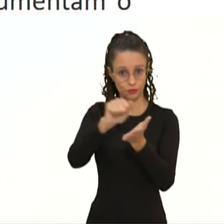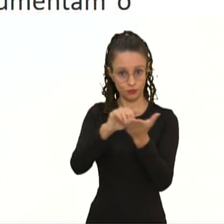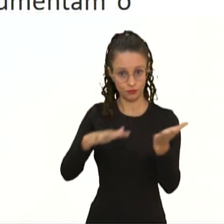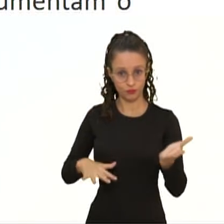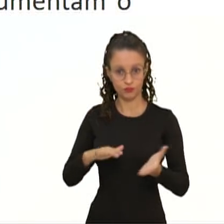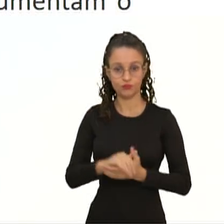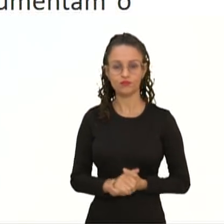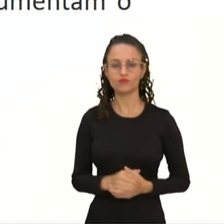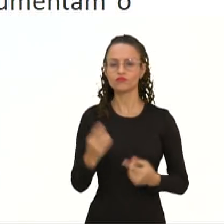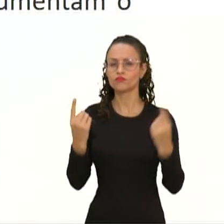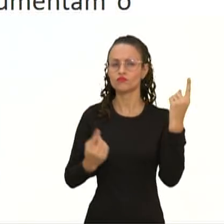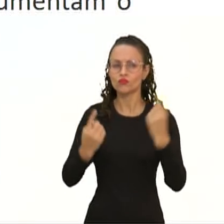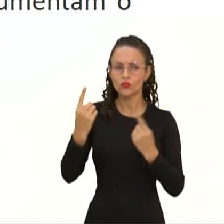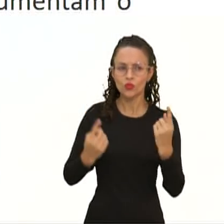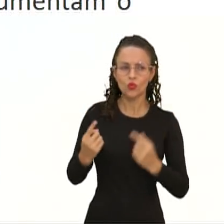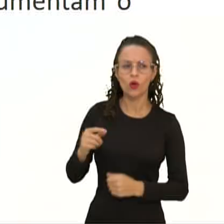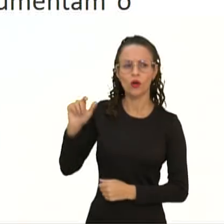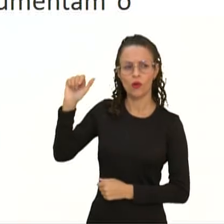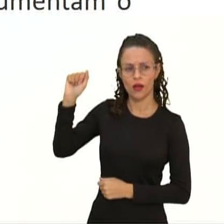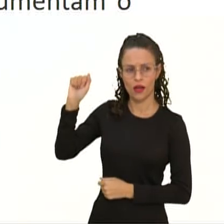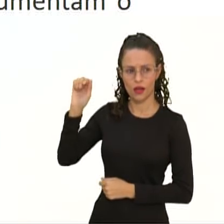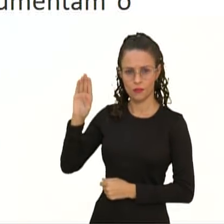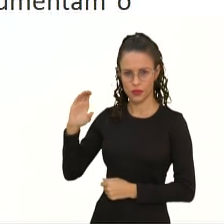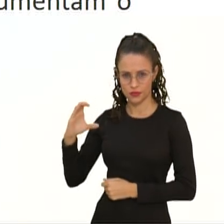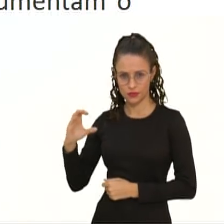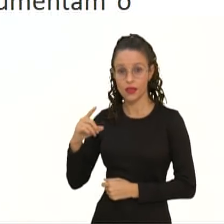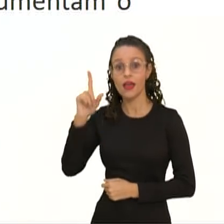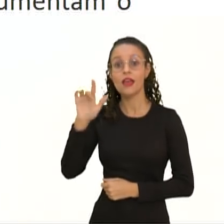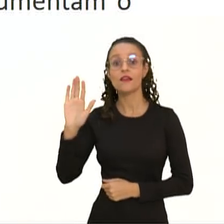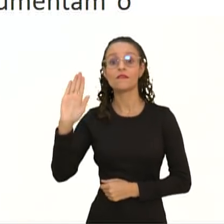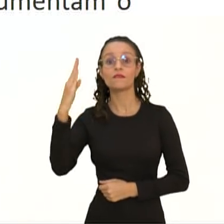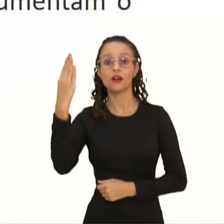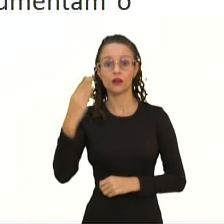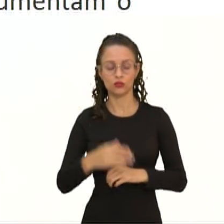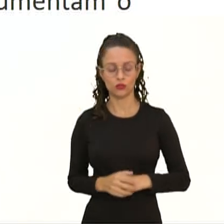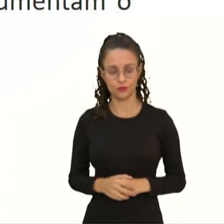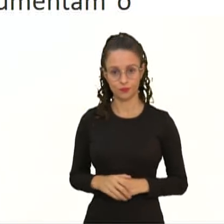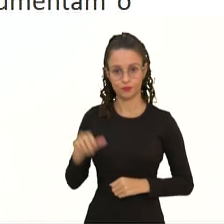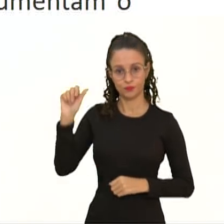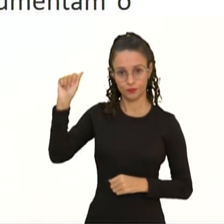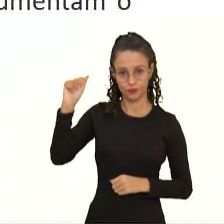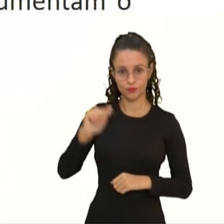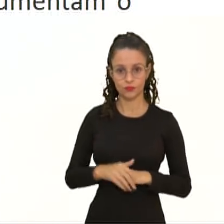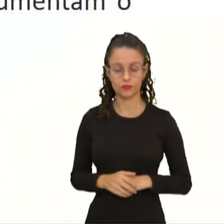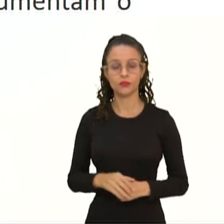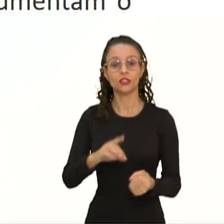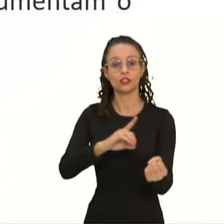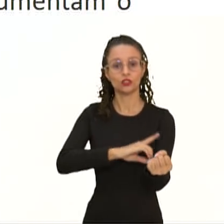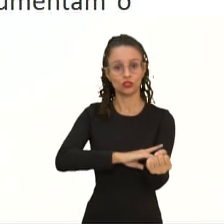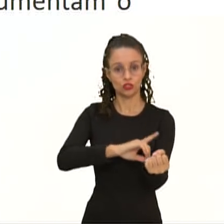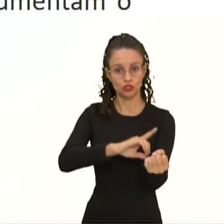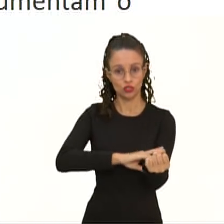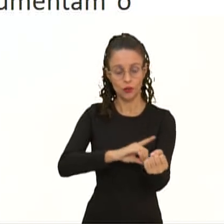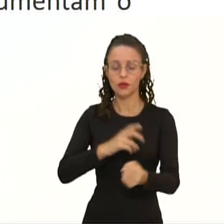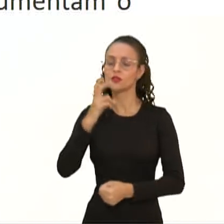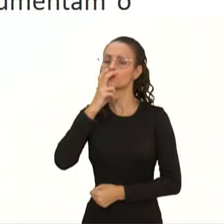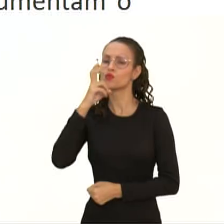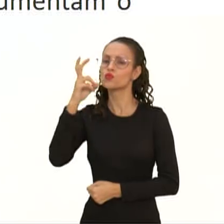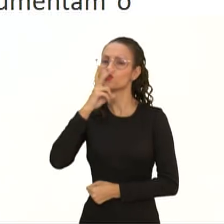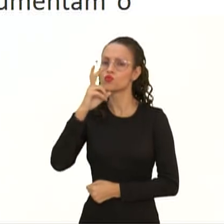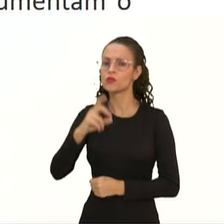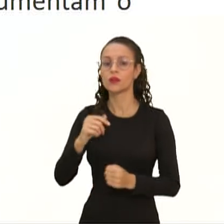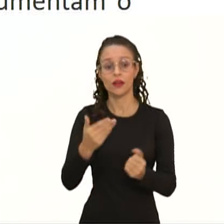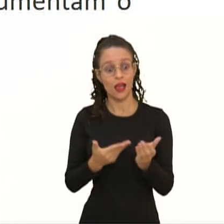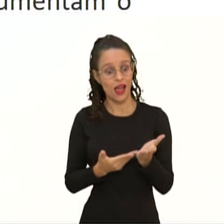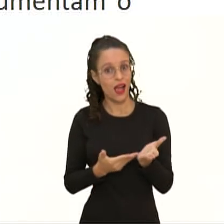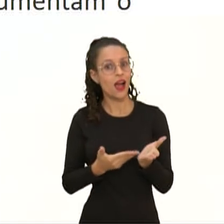Qual das afirmações abaixo é falsa? Temos aqui na letra A. O diabetes e o tabagismo